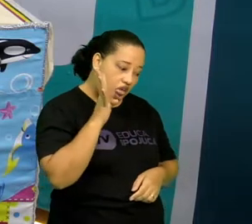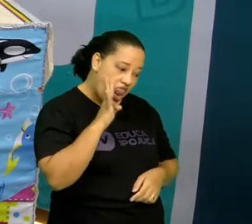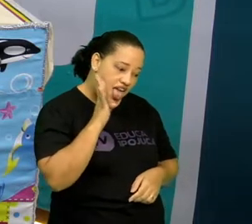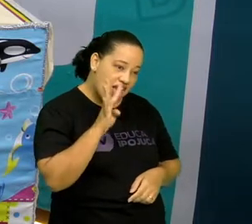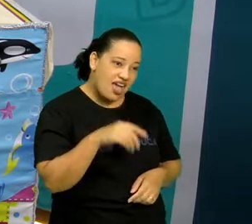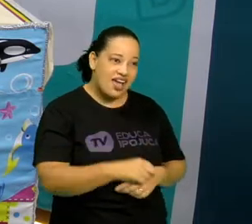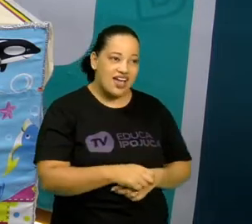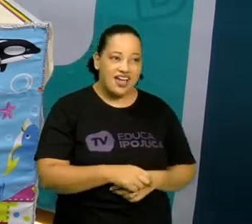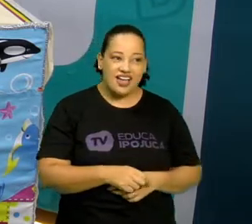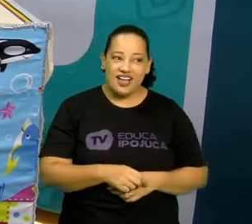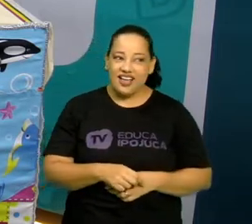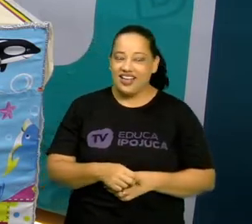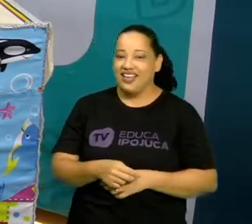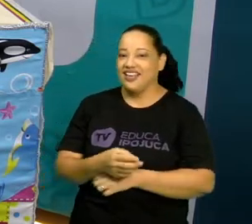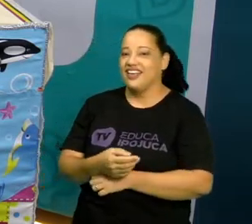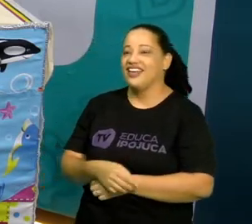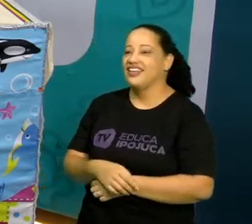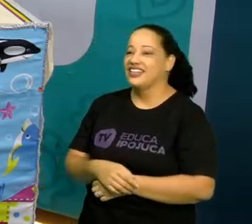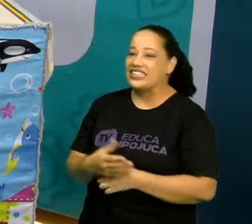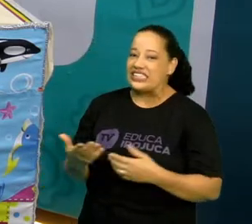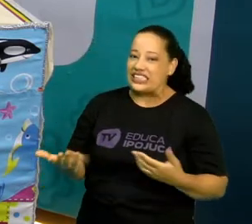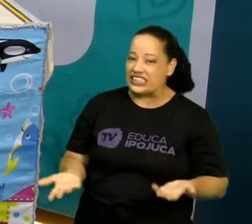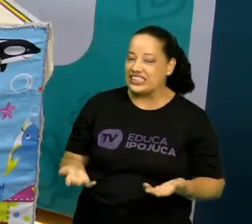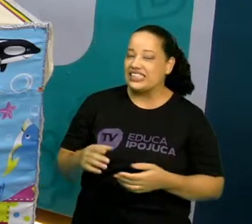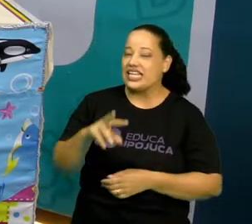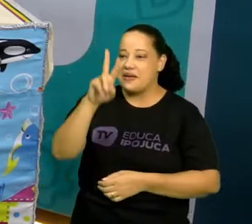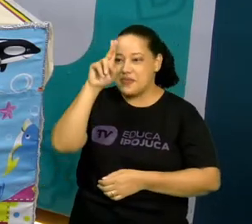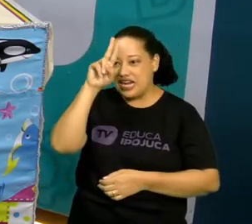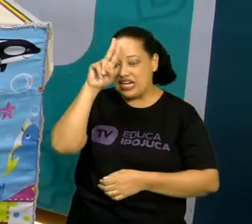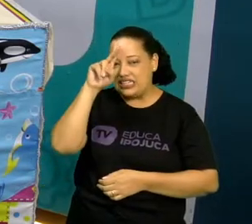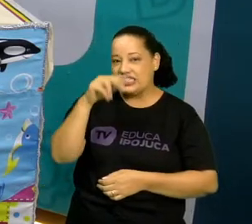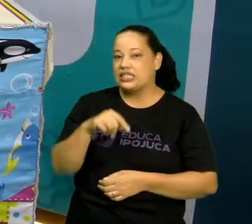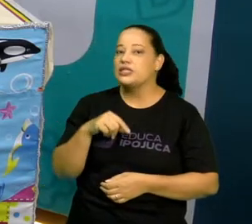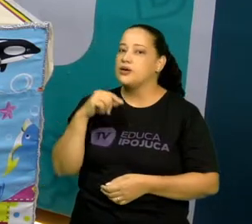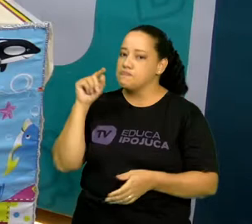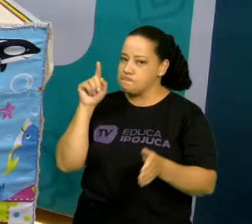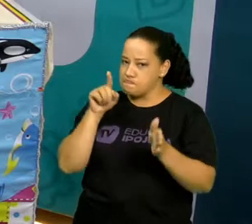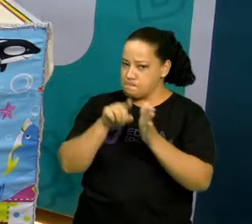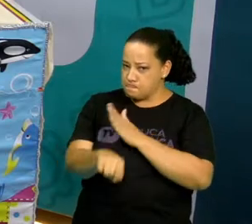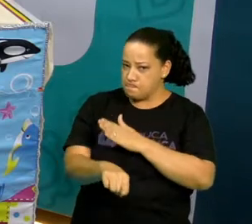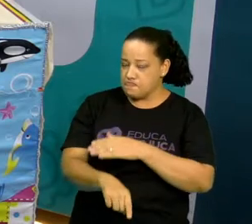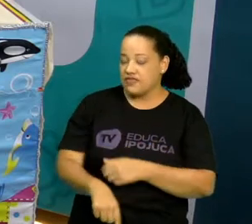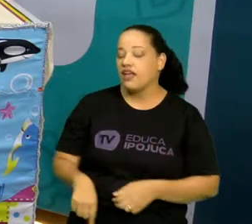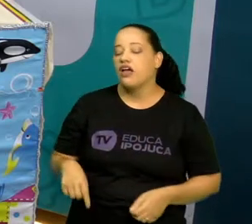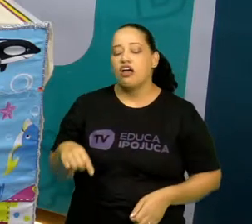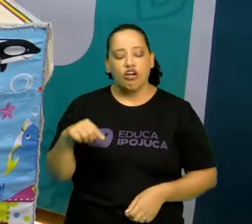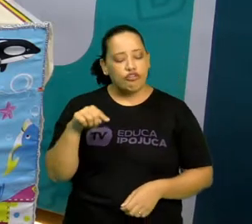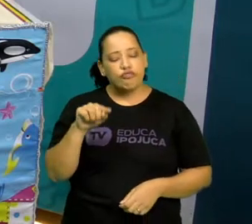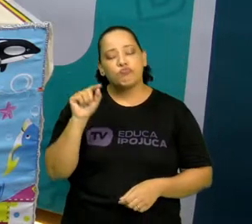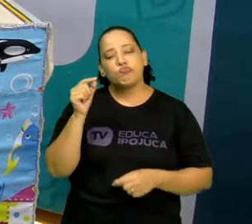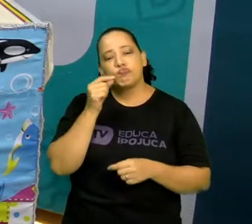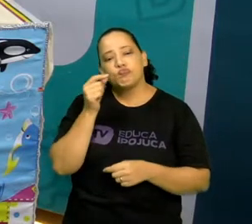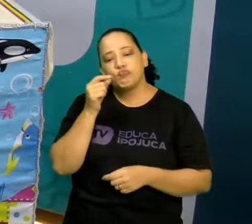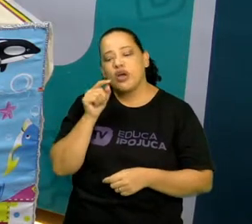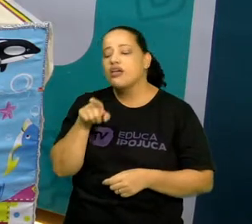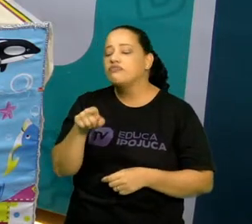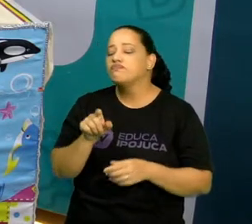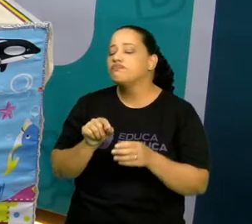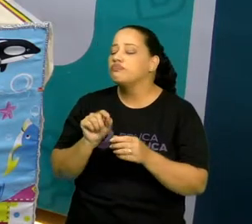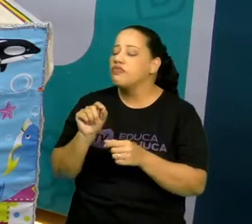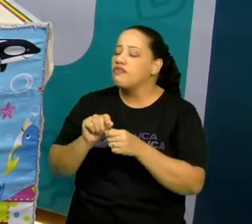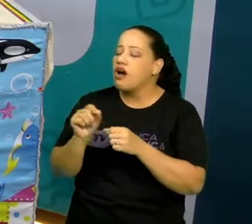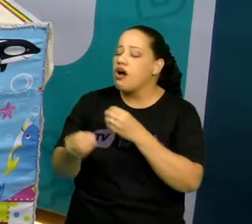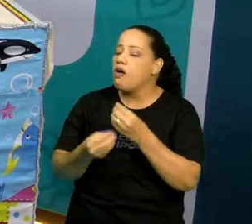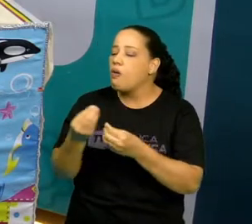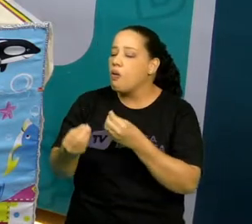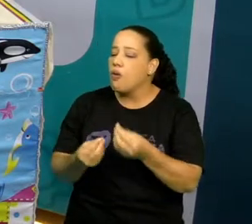Tá certo. Aí, dona Baratinha perguntou a ele: como é que você faz? Como é que o rato